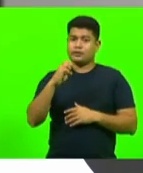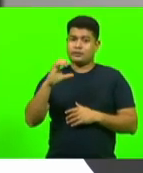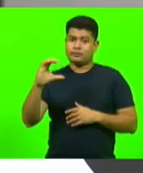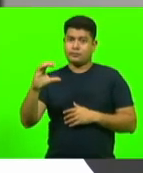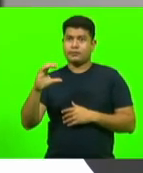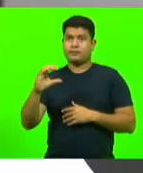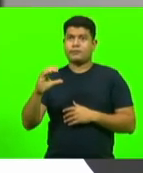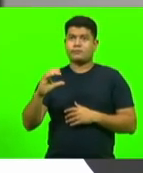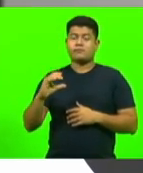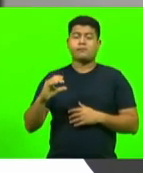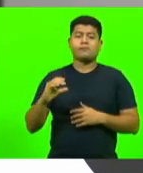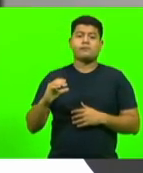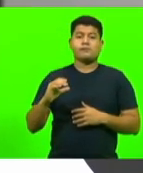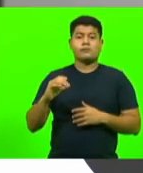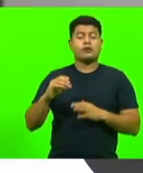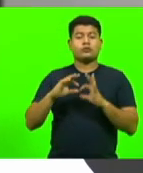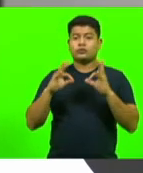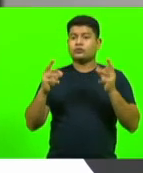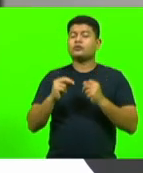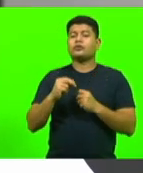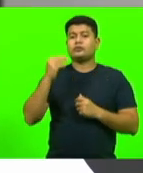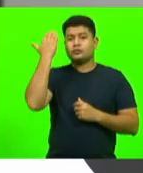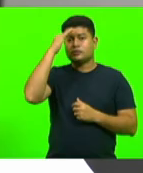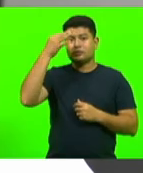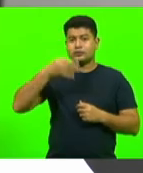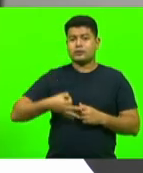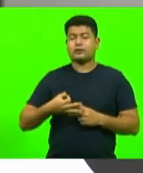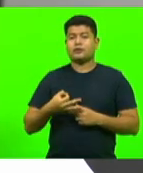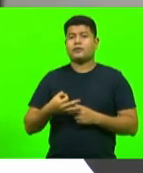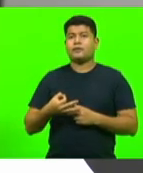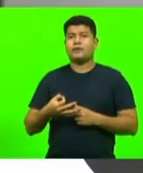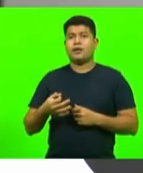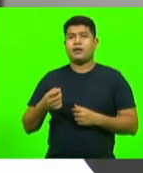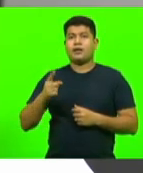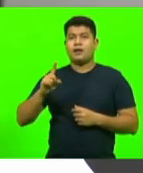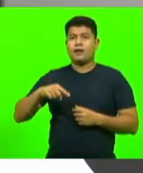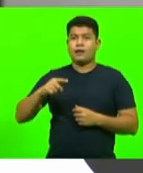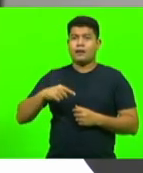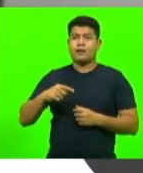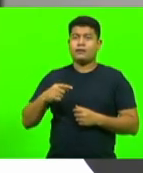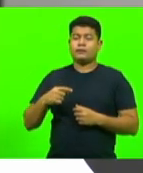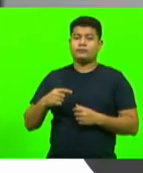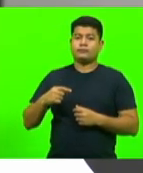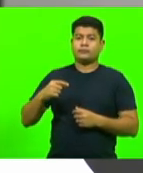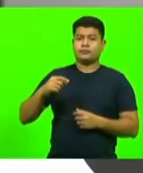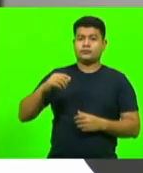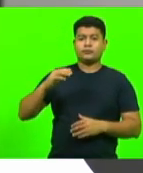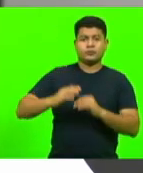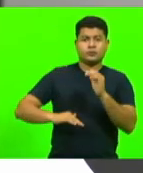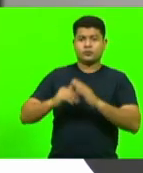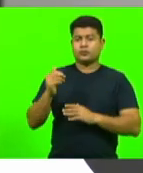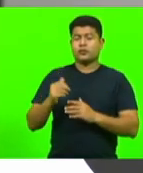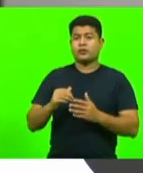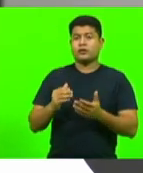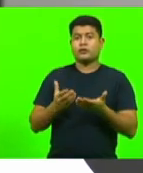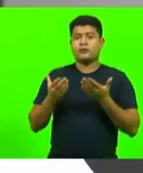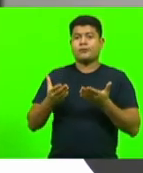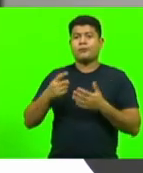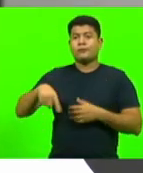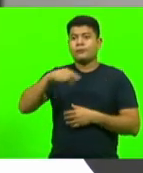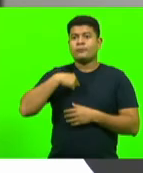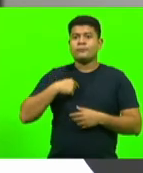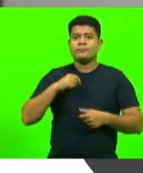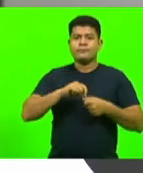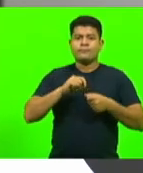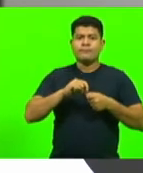é o Consenso de todos né é que não é uma ação que vem antes ou depois nós queremos isso mas no que nós